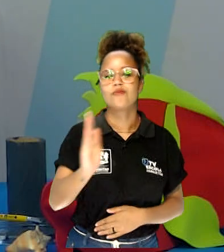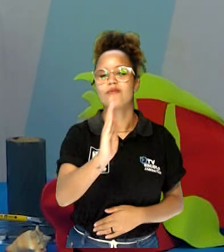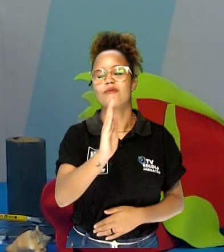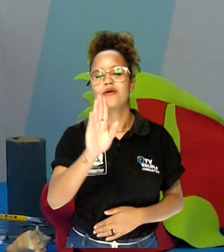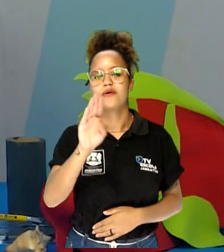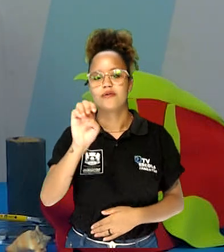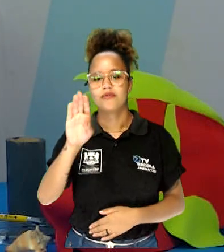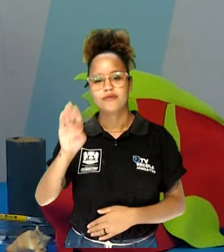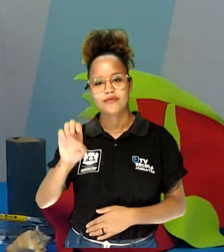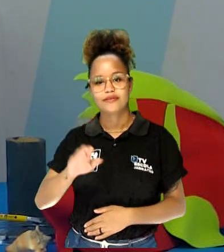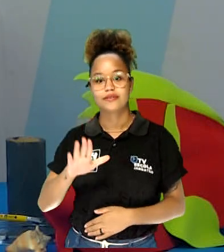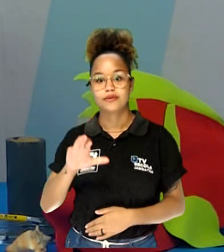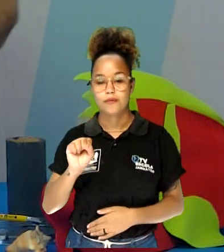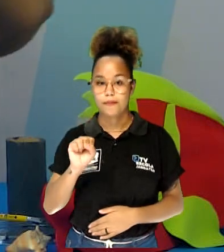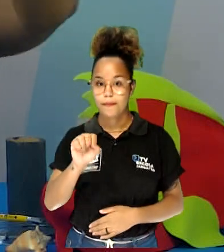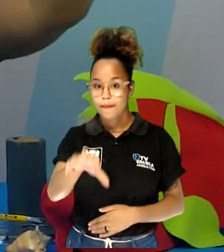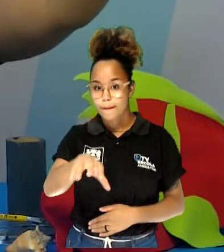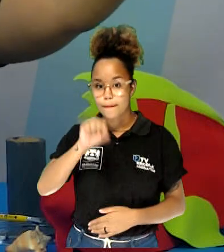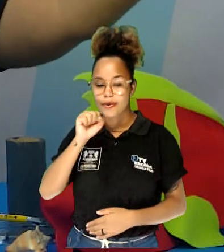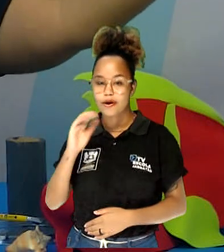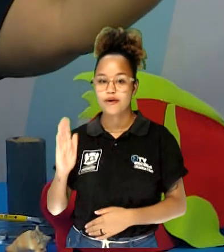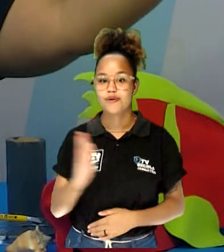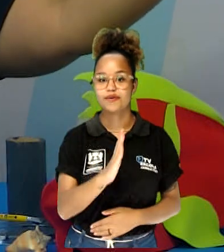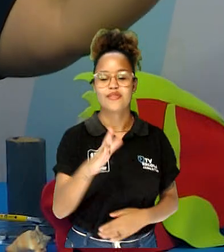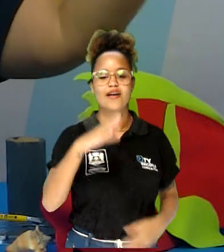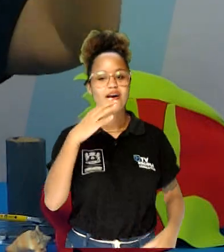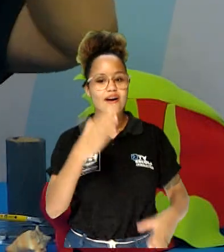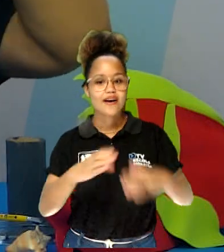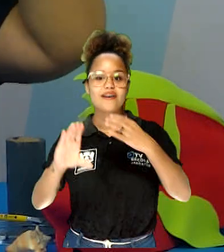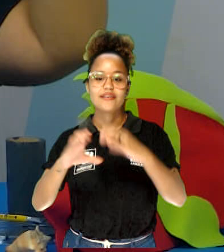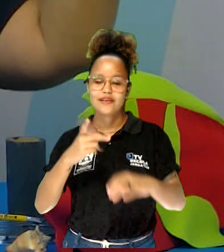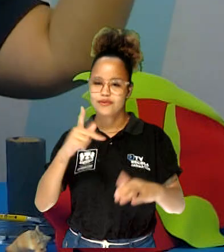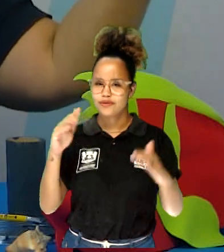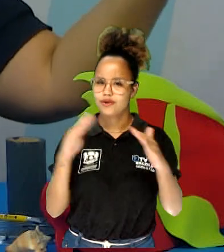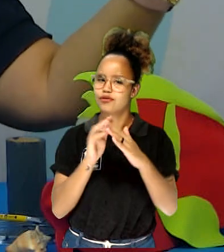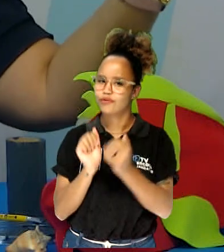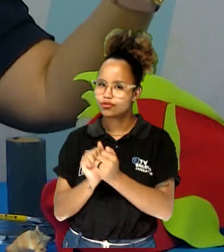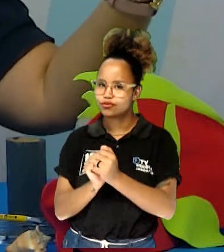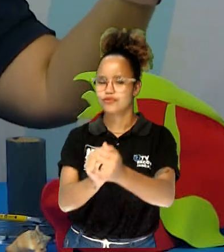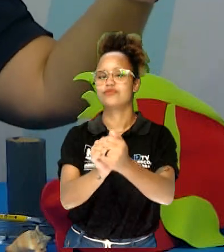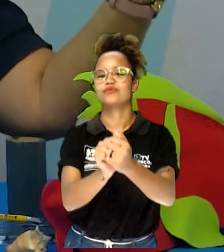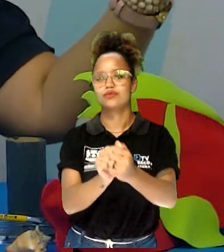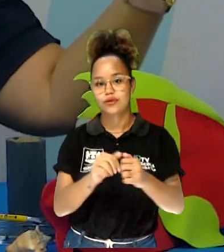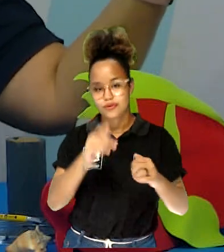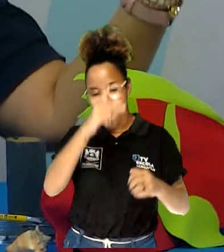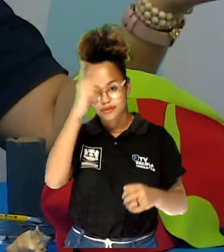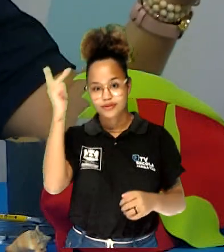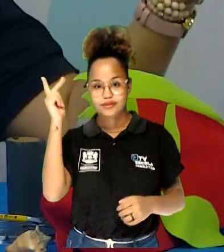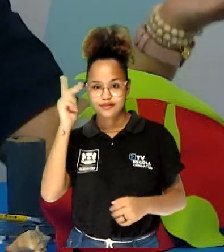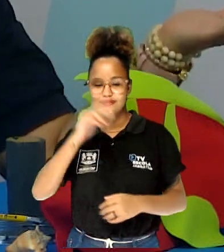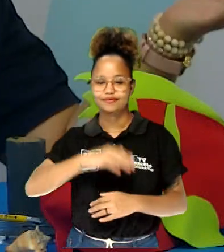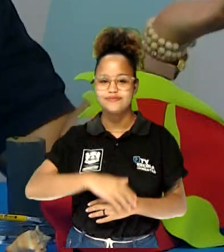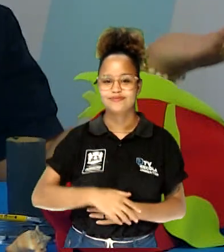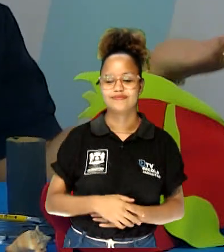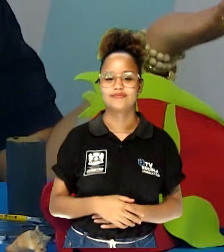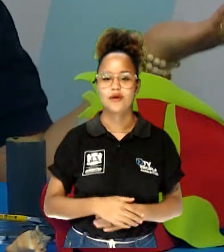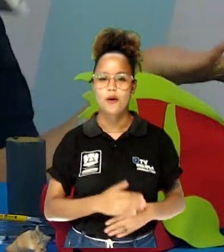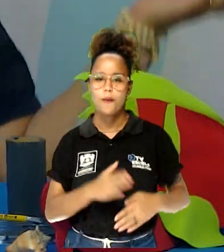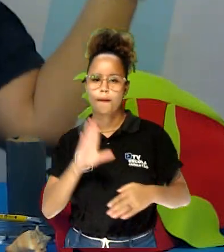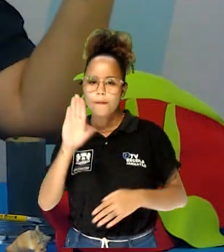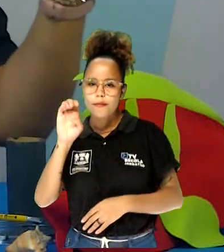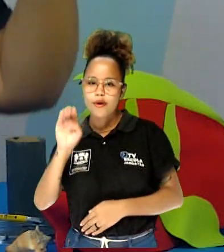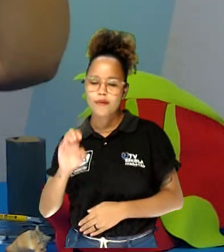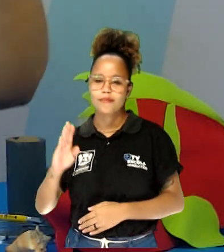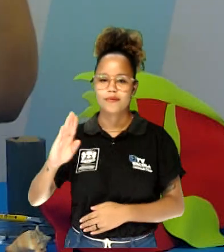tubarão bem grandão e vai cantar aí na sua casa junto com quem estiver. Baby shark tuturu